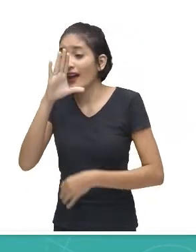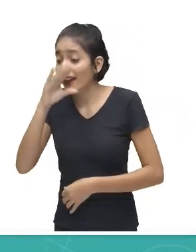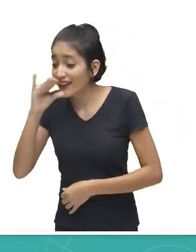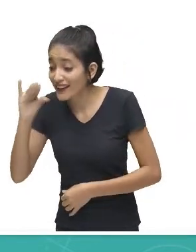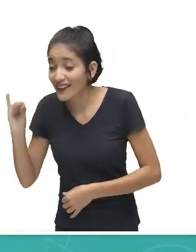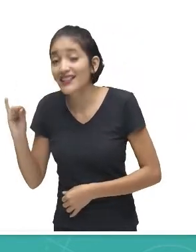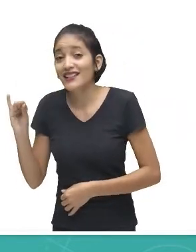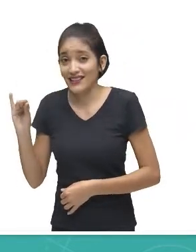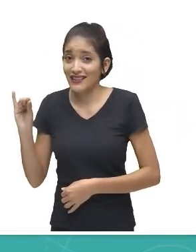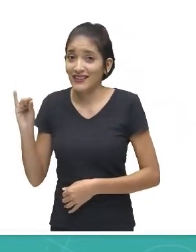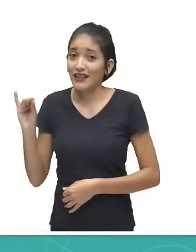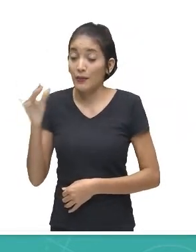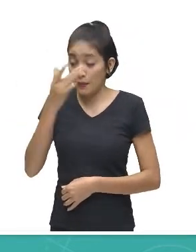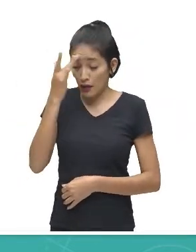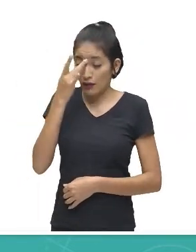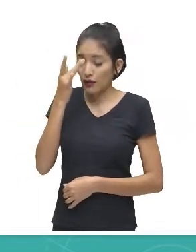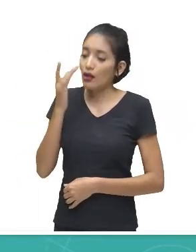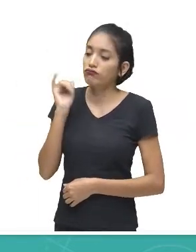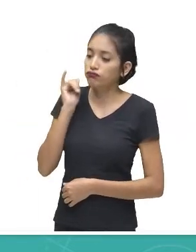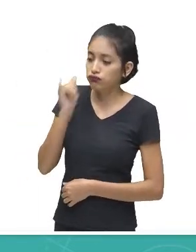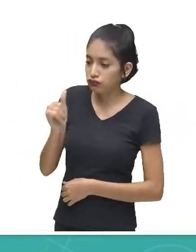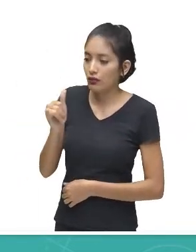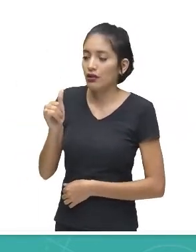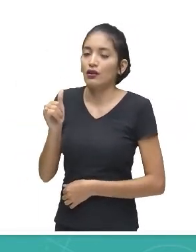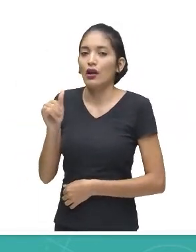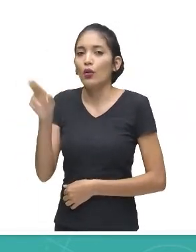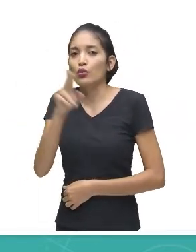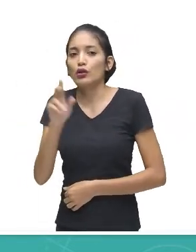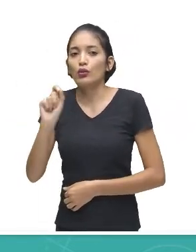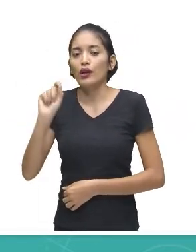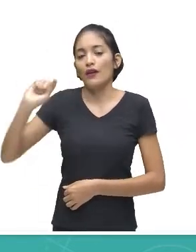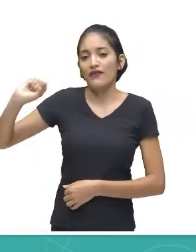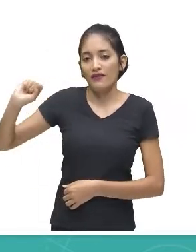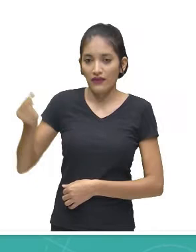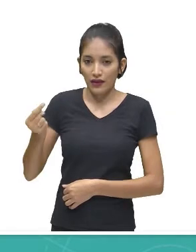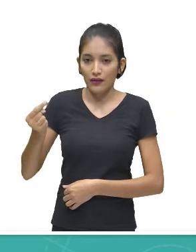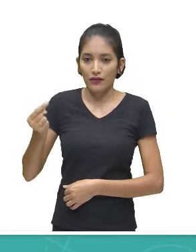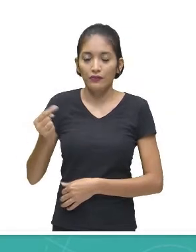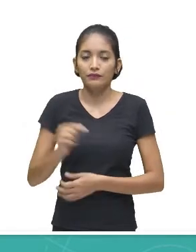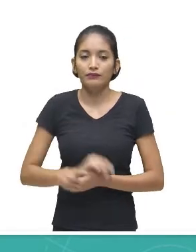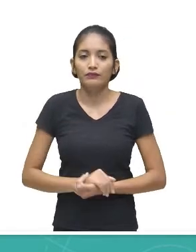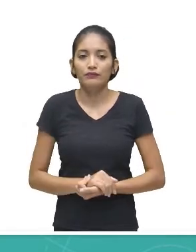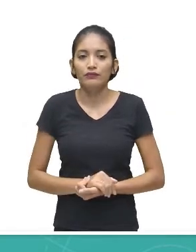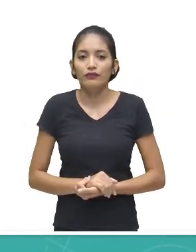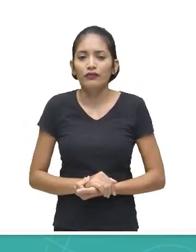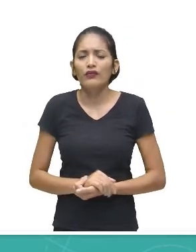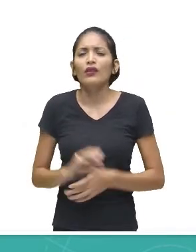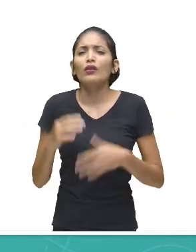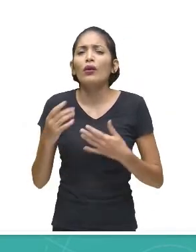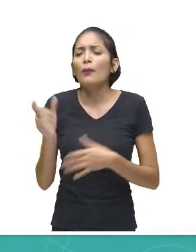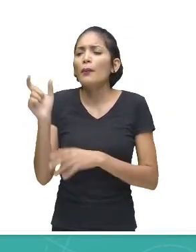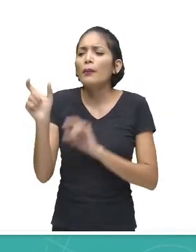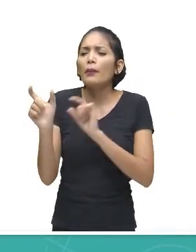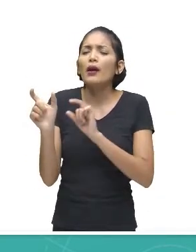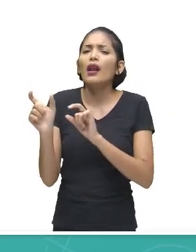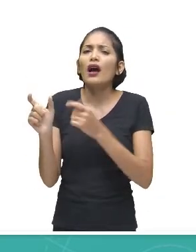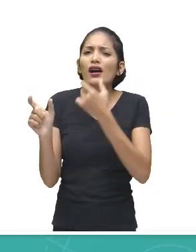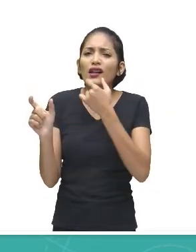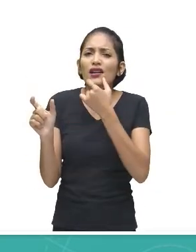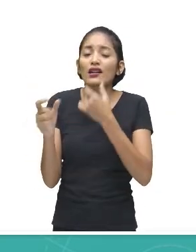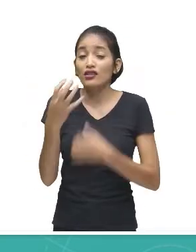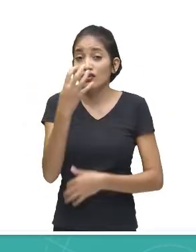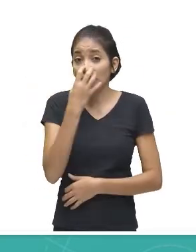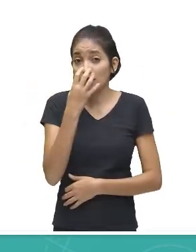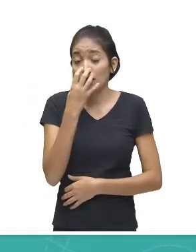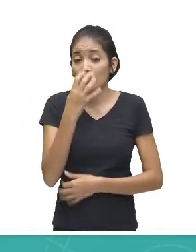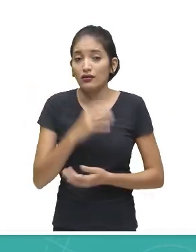um vocativo, estou fazendo chamamento. Então, eu utilizo uma vírgula aqui, tá? Como se diz em inglês cachorro? Então, aqui ela